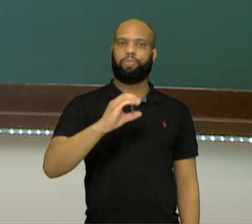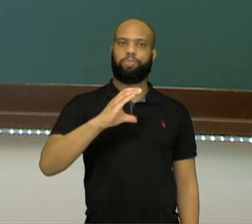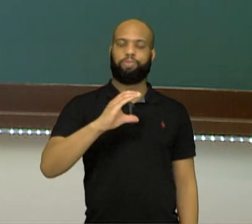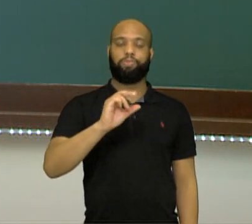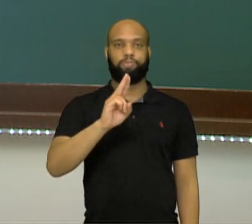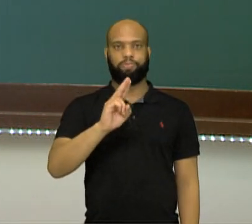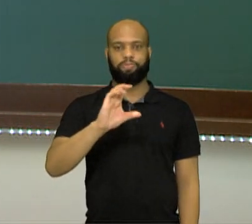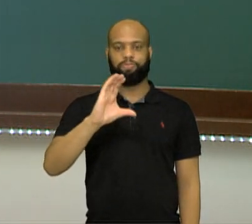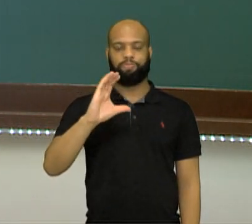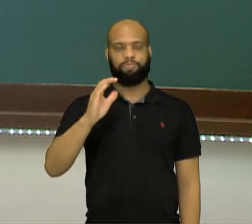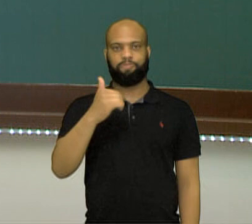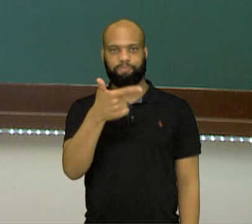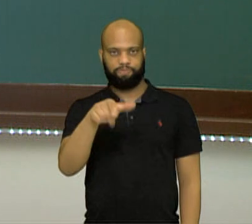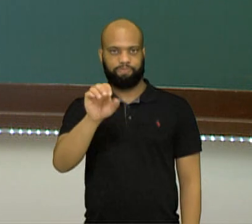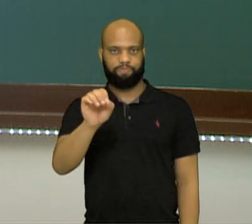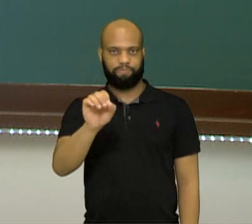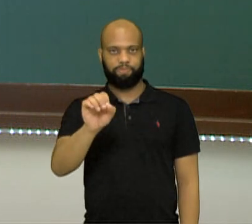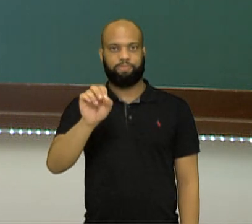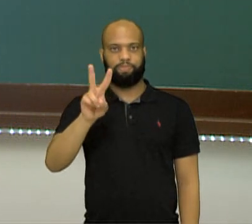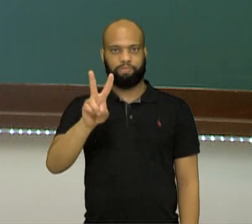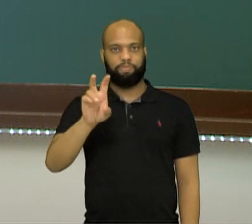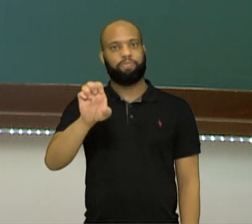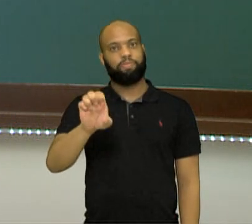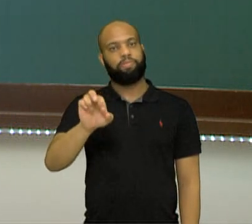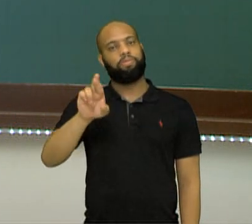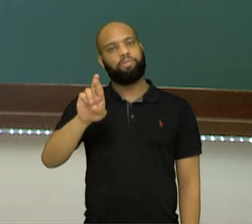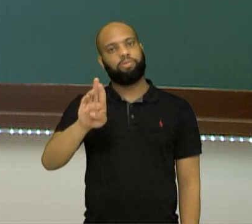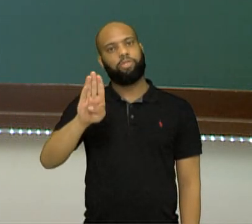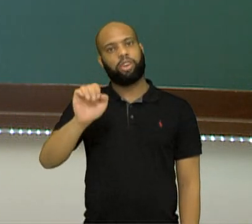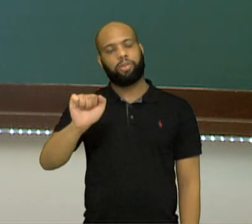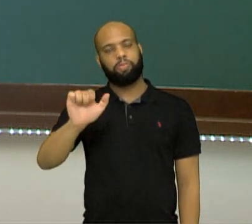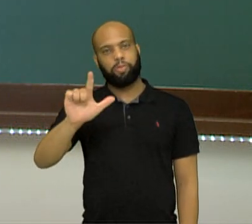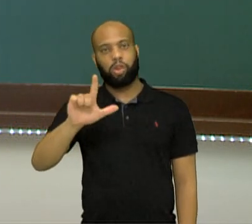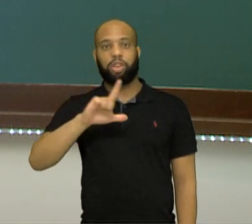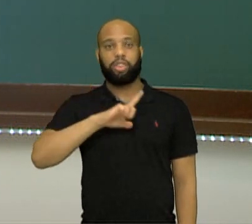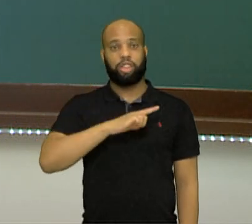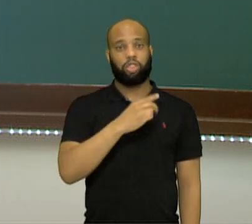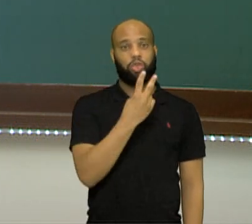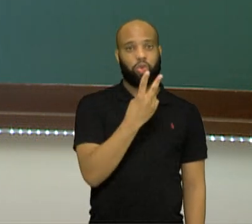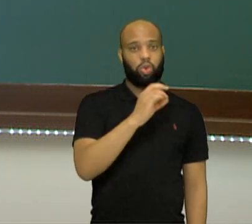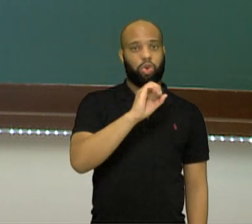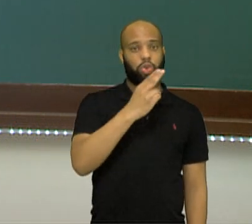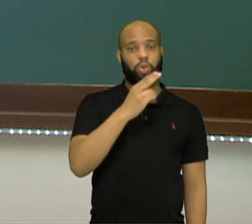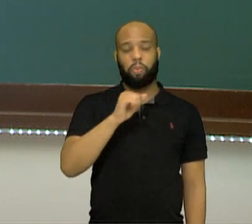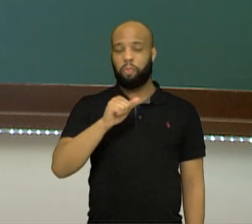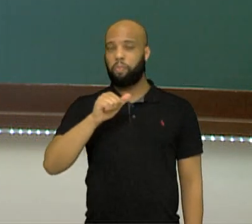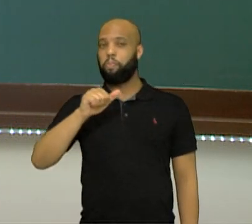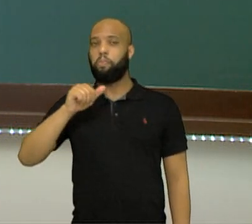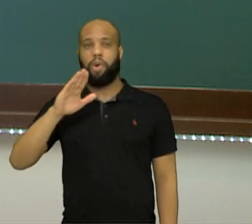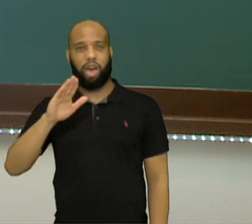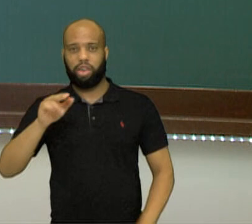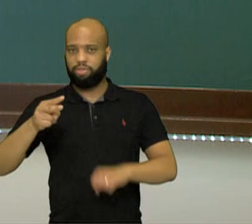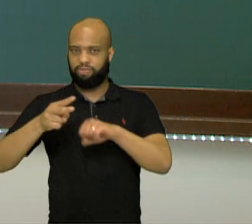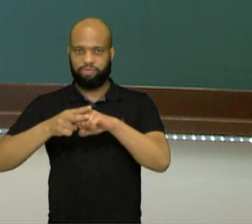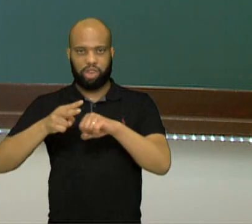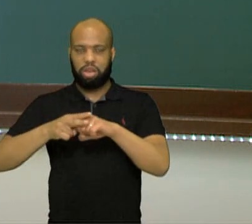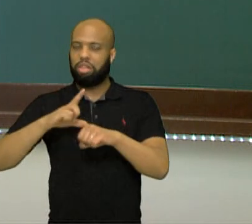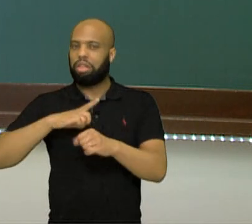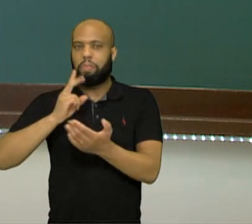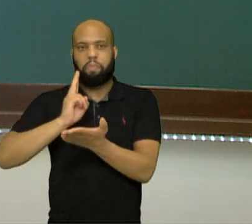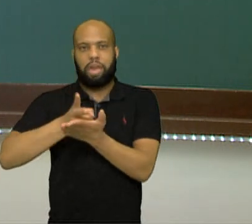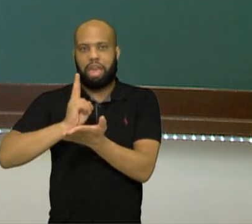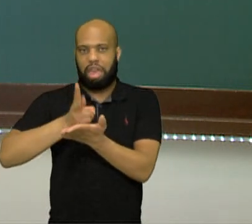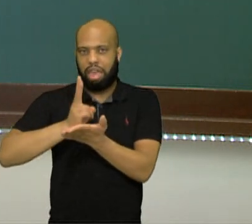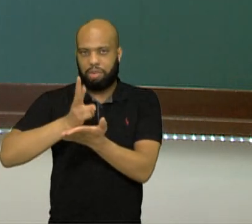são dois ou mais verbos, 2 ou 3 verbos no máximo, que têm o sentido de um só. Então, tinha